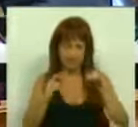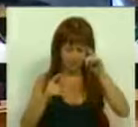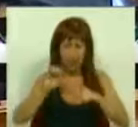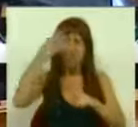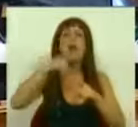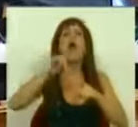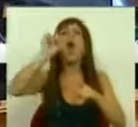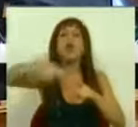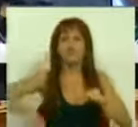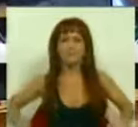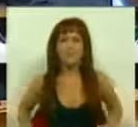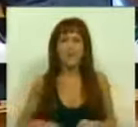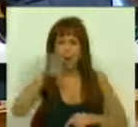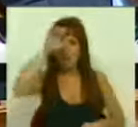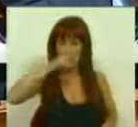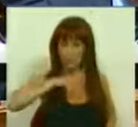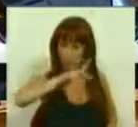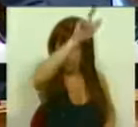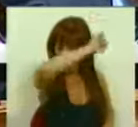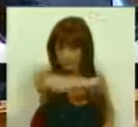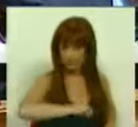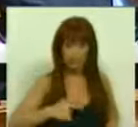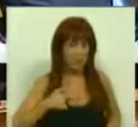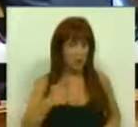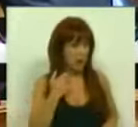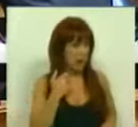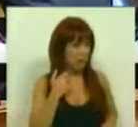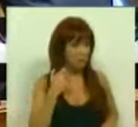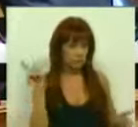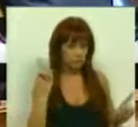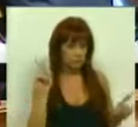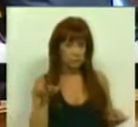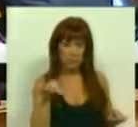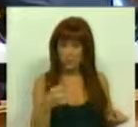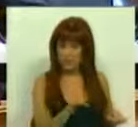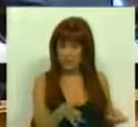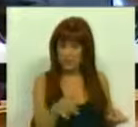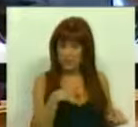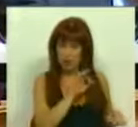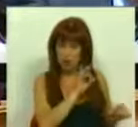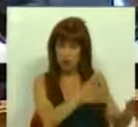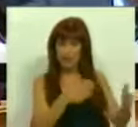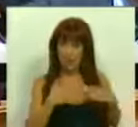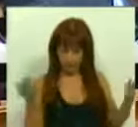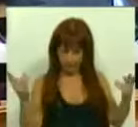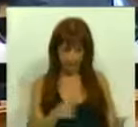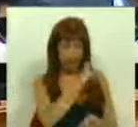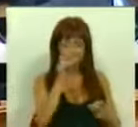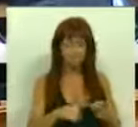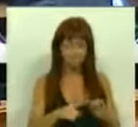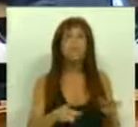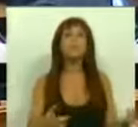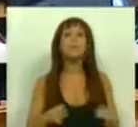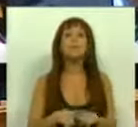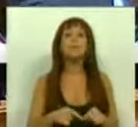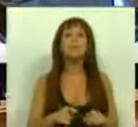Deputado, a primeira responsabilidade é governar o país, que não é pequena na situação em que os senhores o deixaram. E